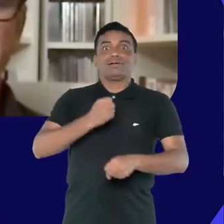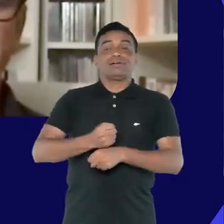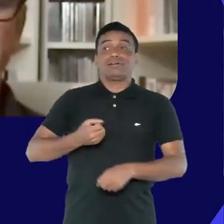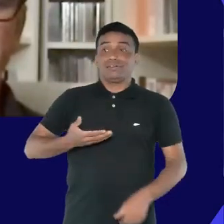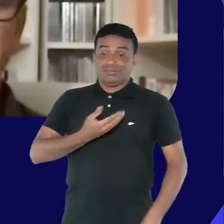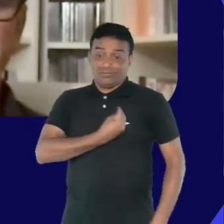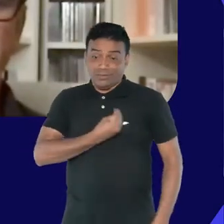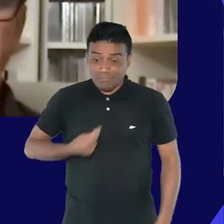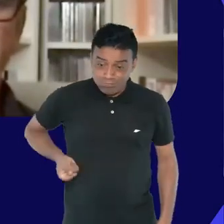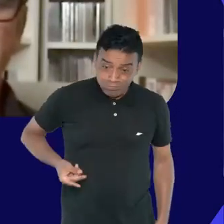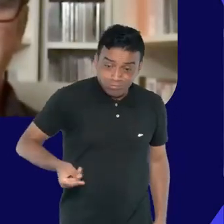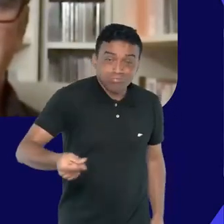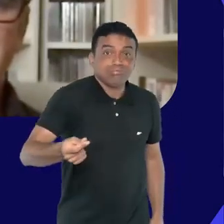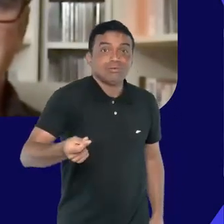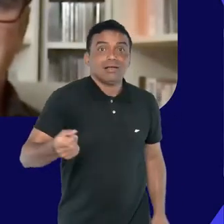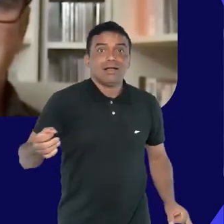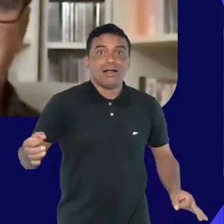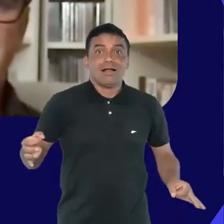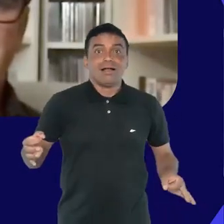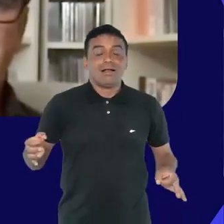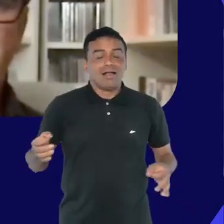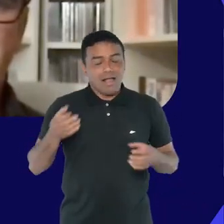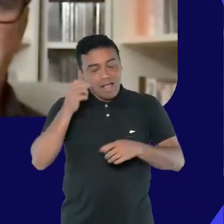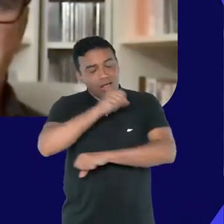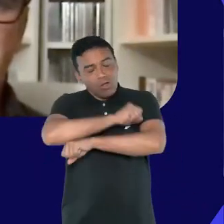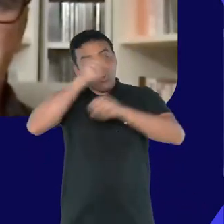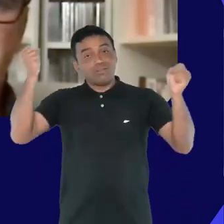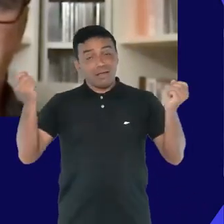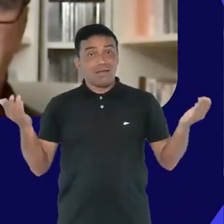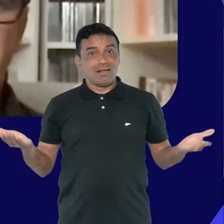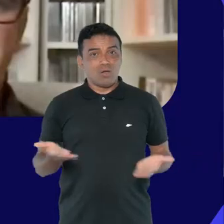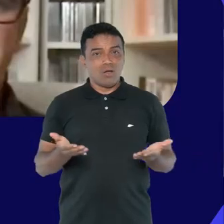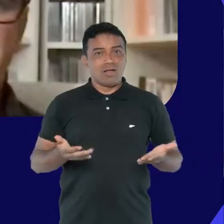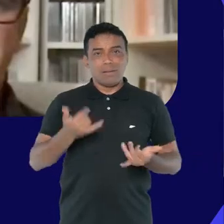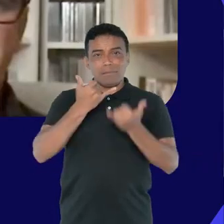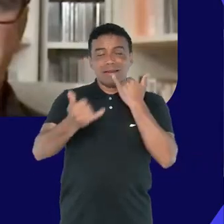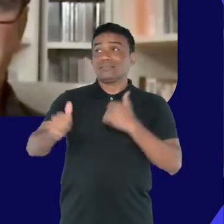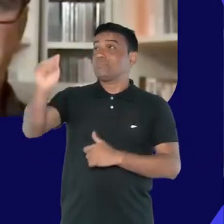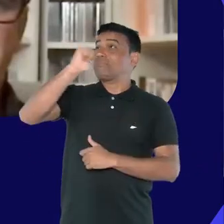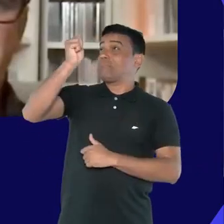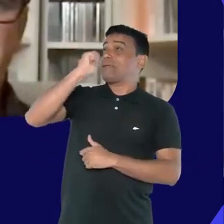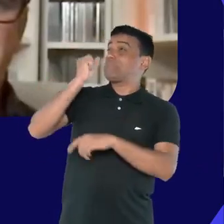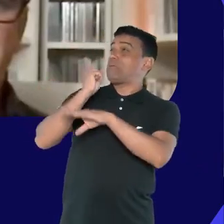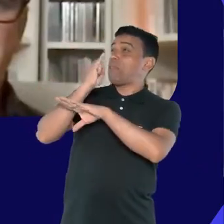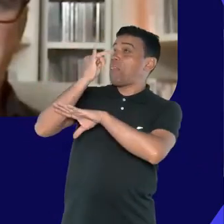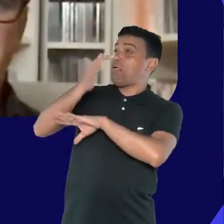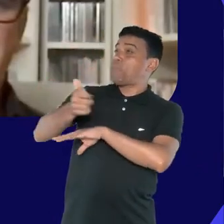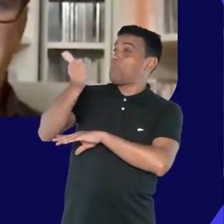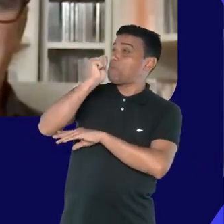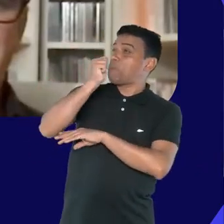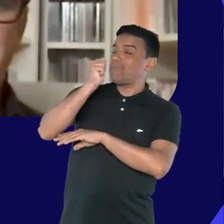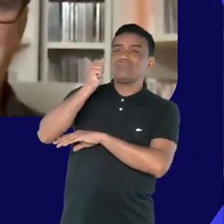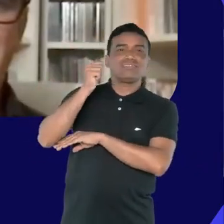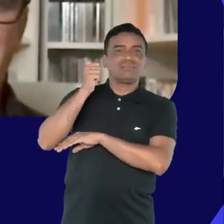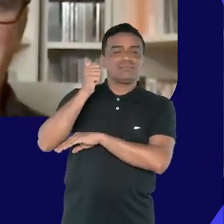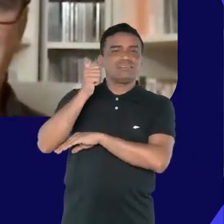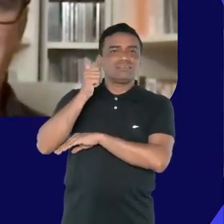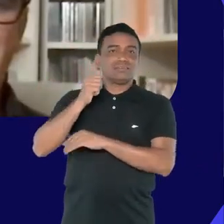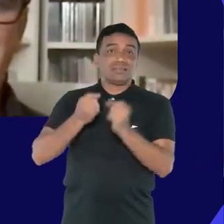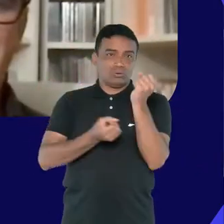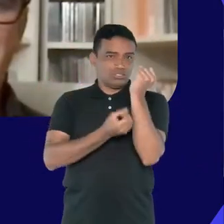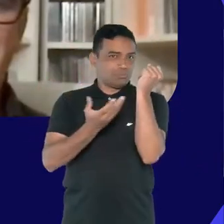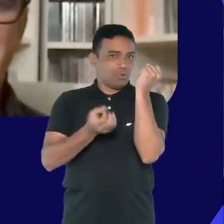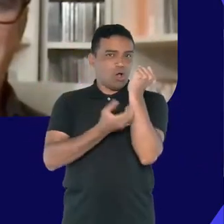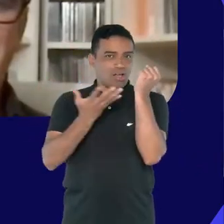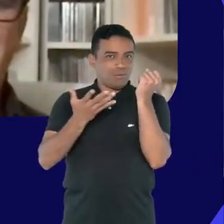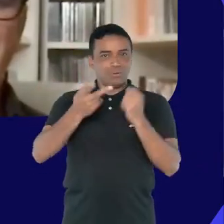vida toda, como se tivesse acabado de acordar e tivesse bebido vodka na noite anterior. Sem spoiler, porque